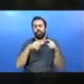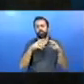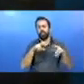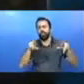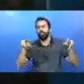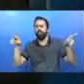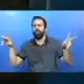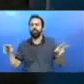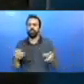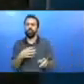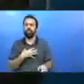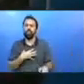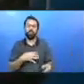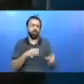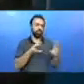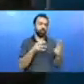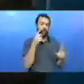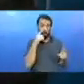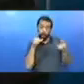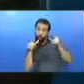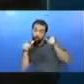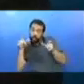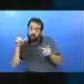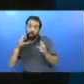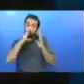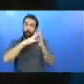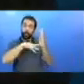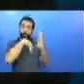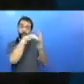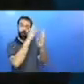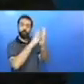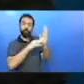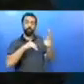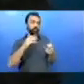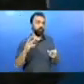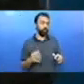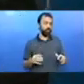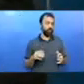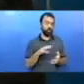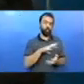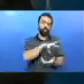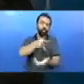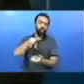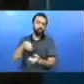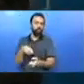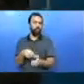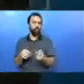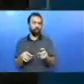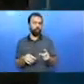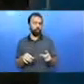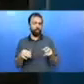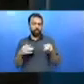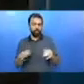O artista pensou, imaginou, observou e colocou na sua obra de arte todos os elementos da festa do Bumba Meu